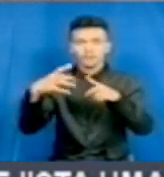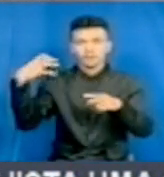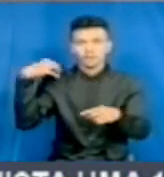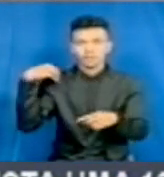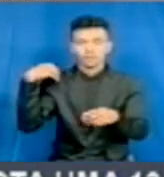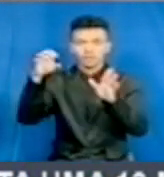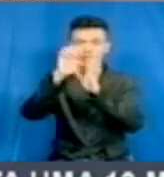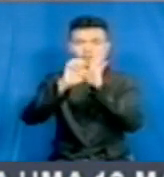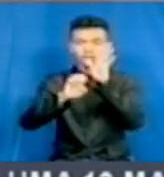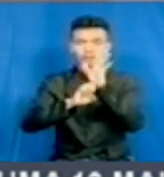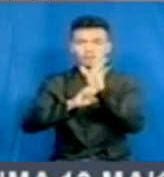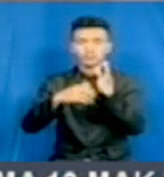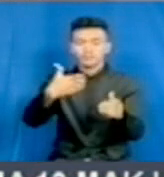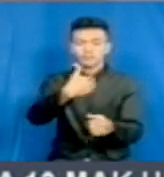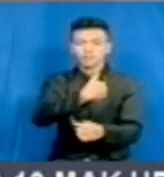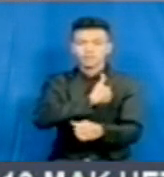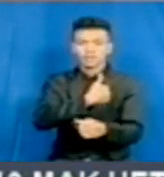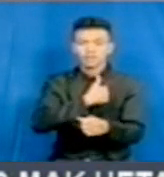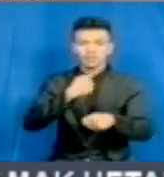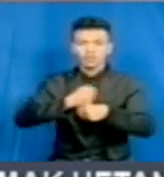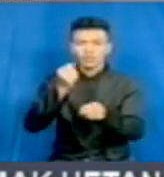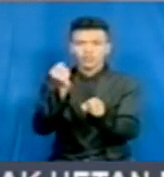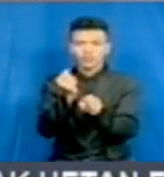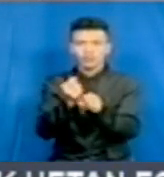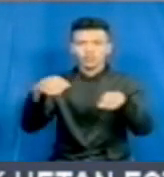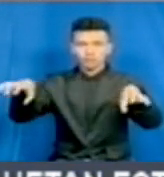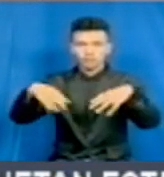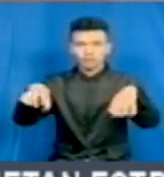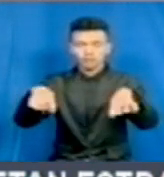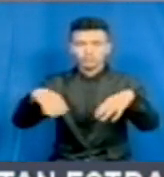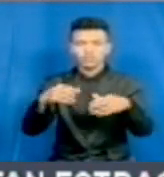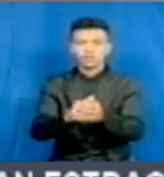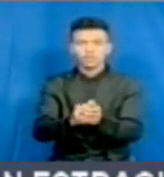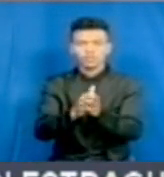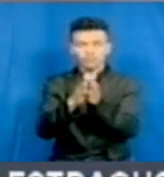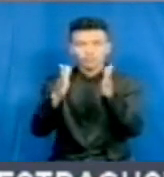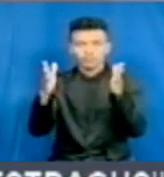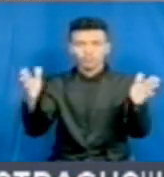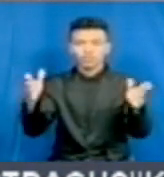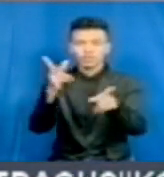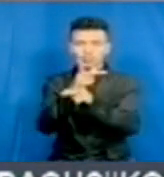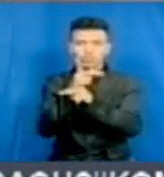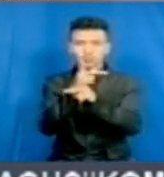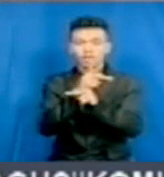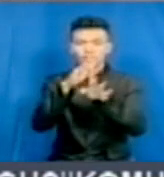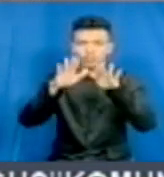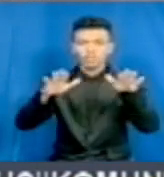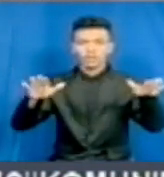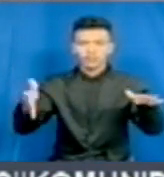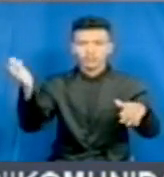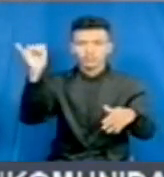instituição Estado não vem, mas se dá halo esforço neve que significante atu assegura la barik